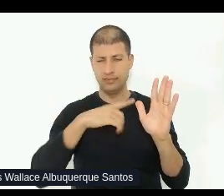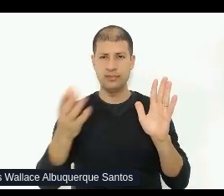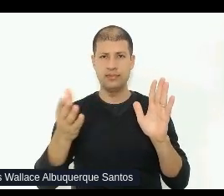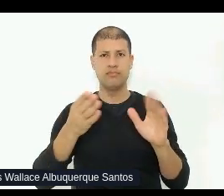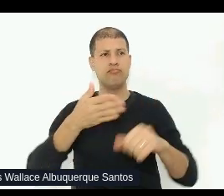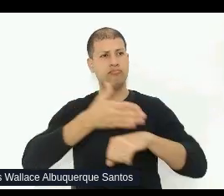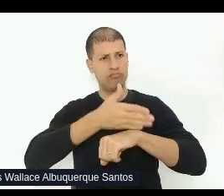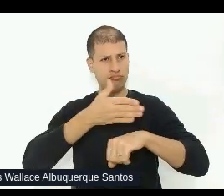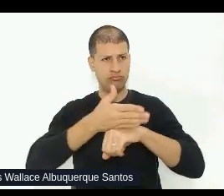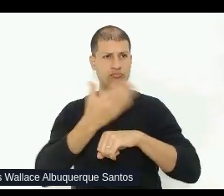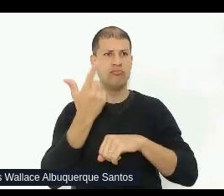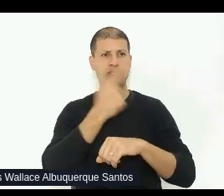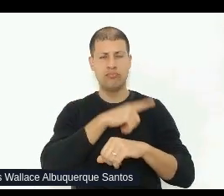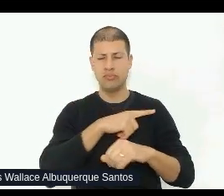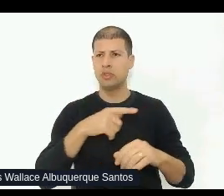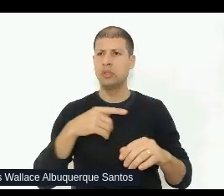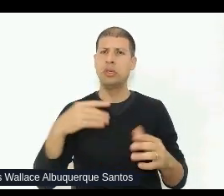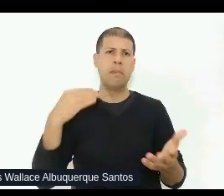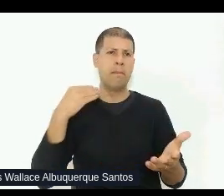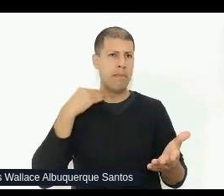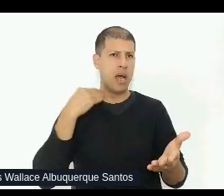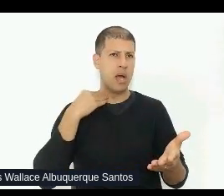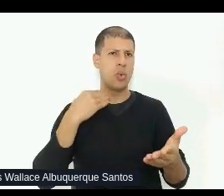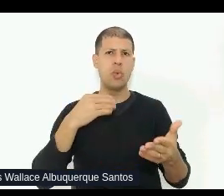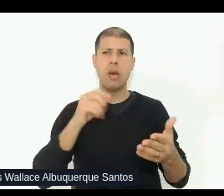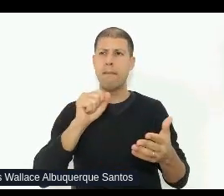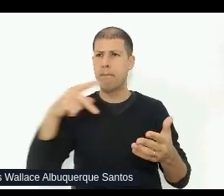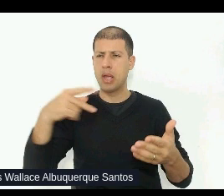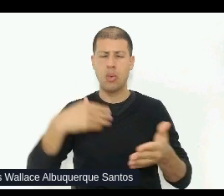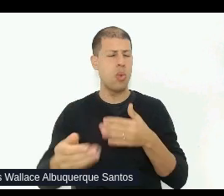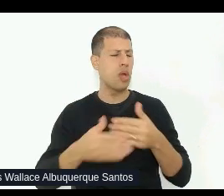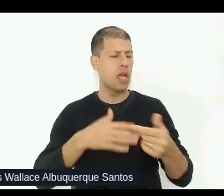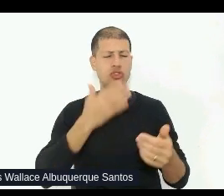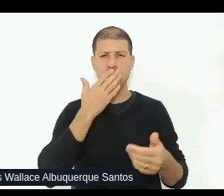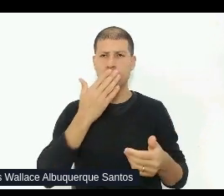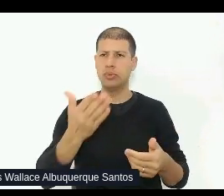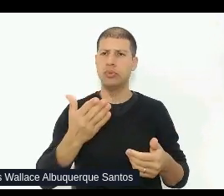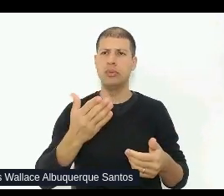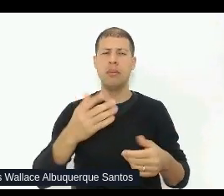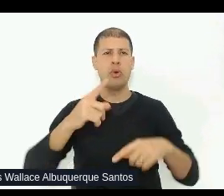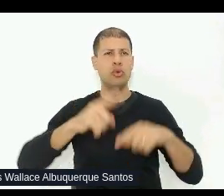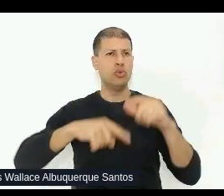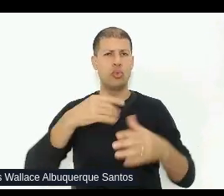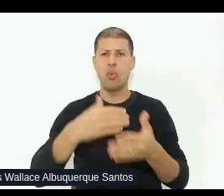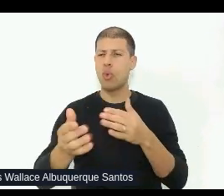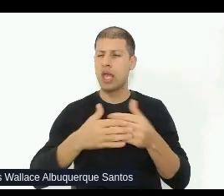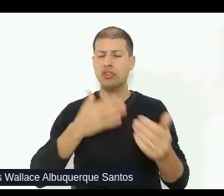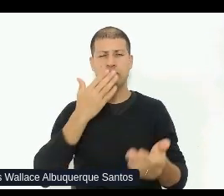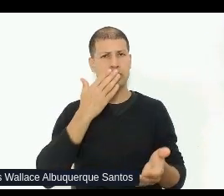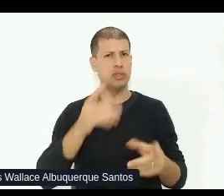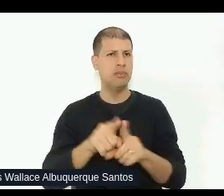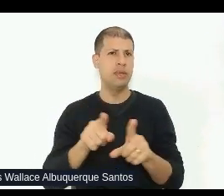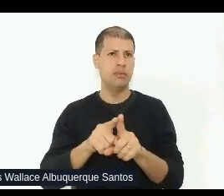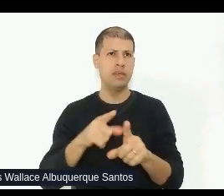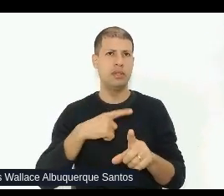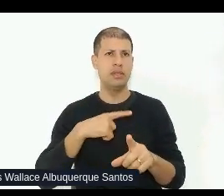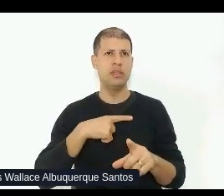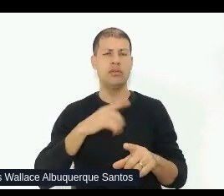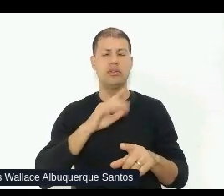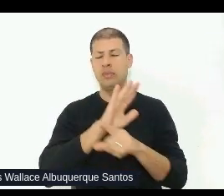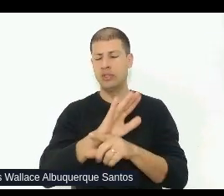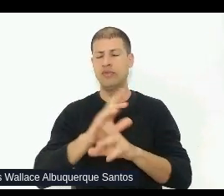né, a aplicativos de banco, a qualquer tipo de aplicativo, a qualquer tipo de produto. Então, como eu disse antes, né, você vai